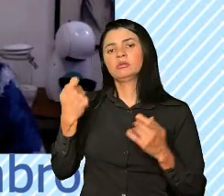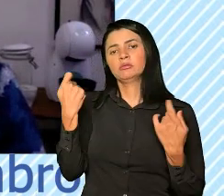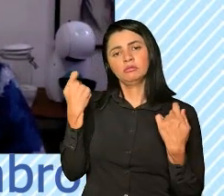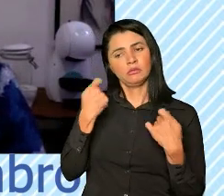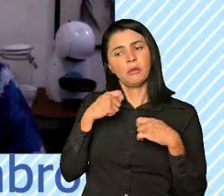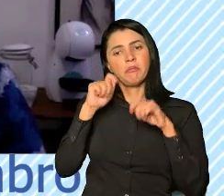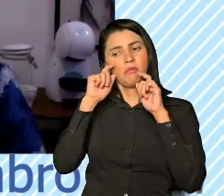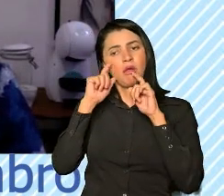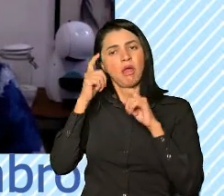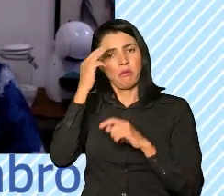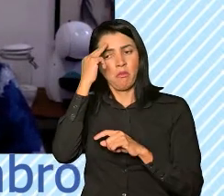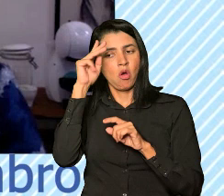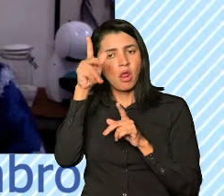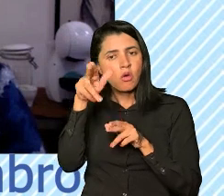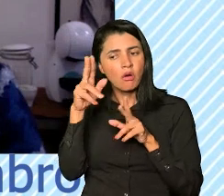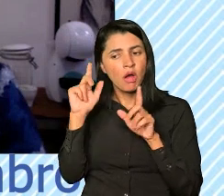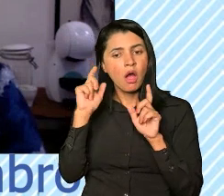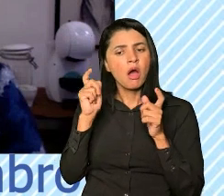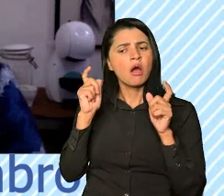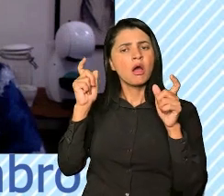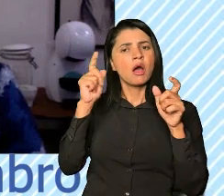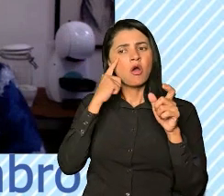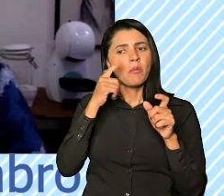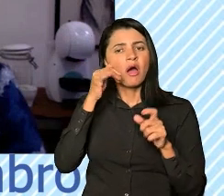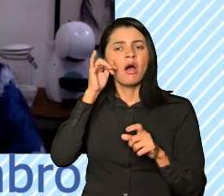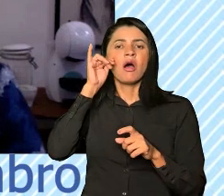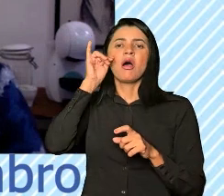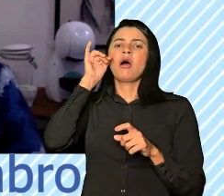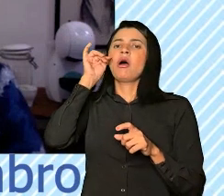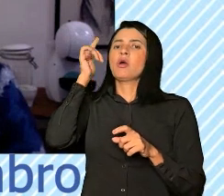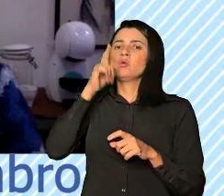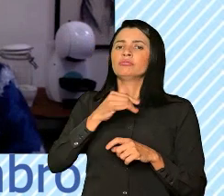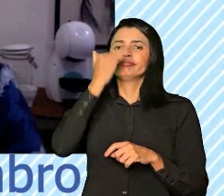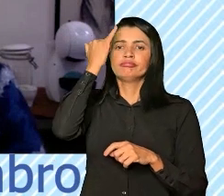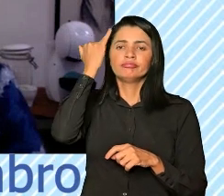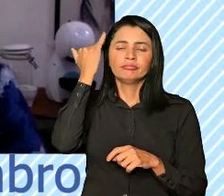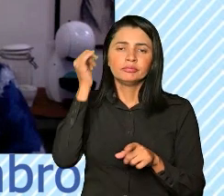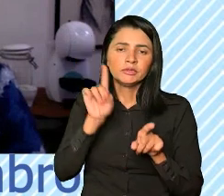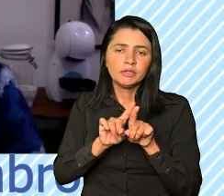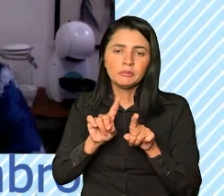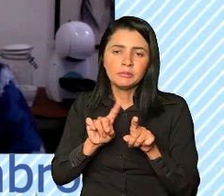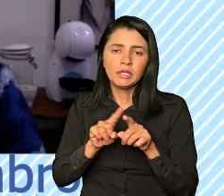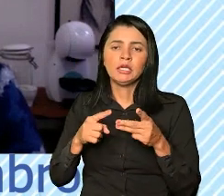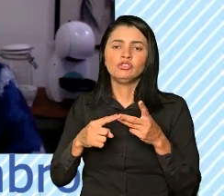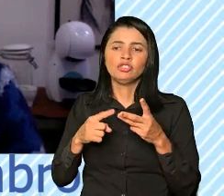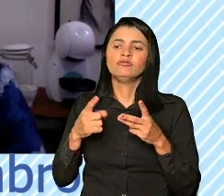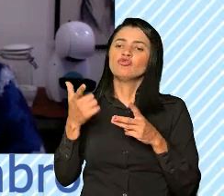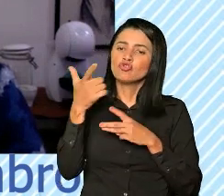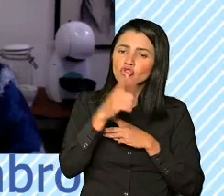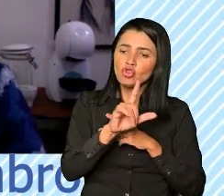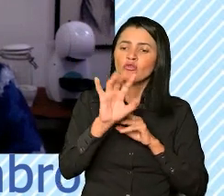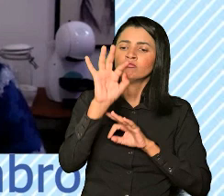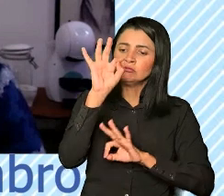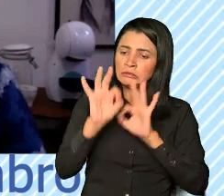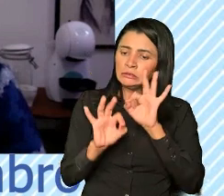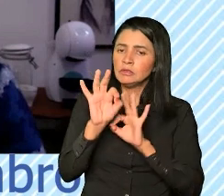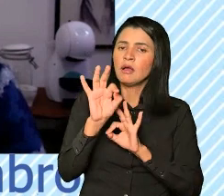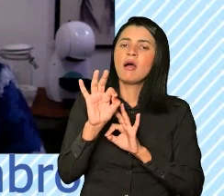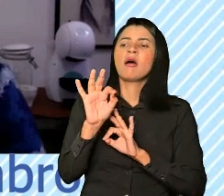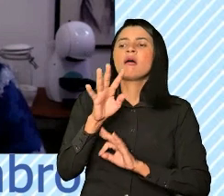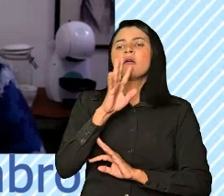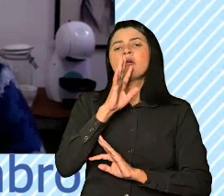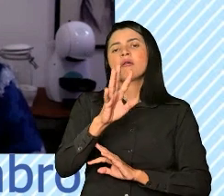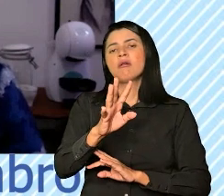alerta, nós precisamos da memória como uma espécie de prevenção e como uma espécie de ressignificação, que a partir de conhecendo